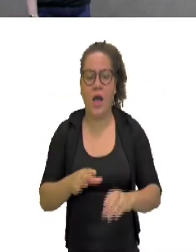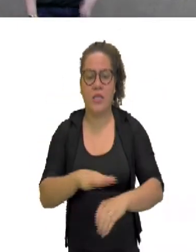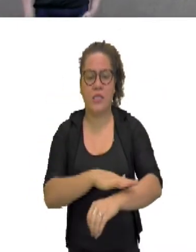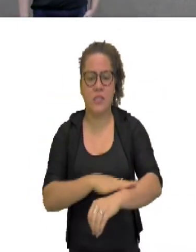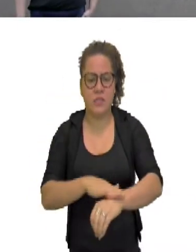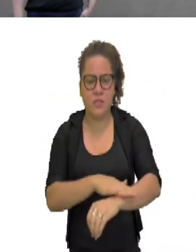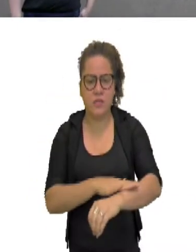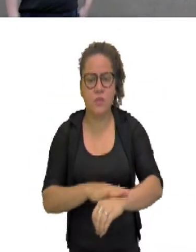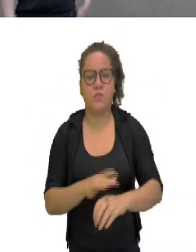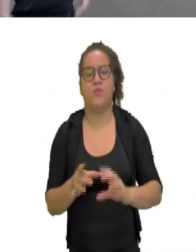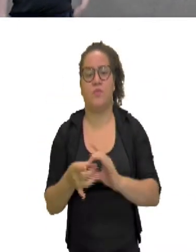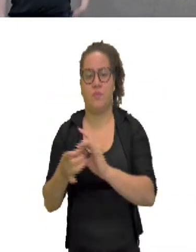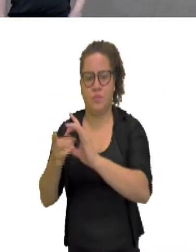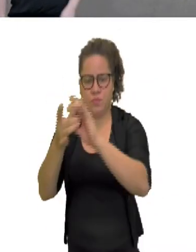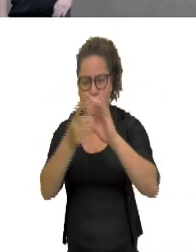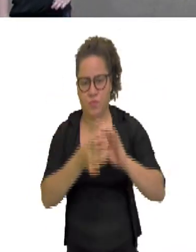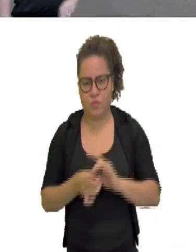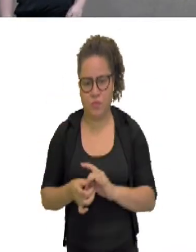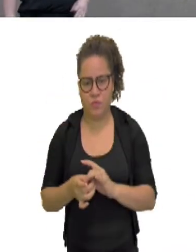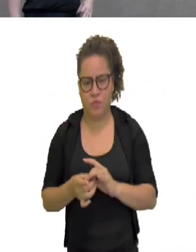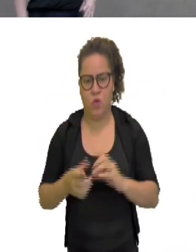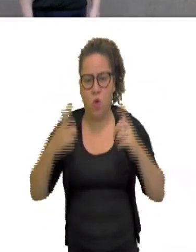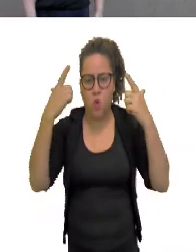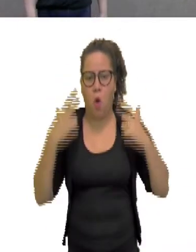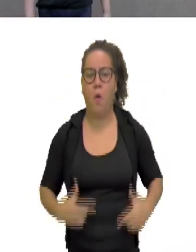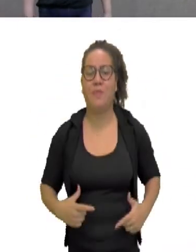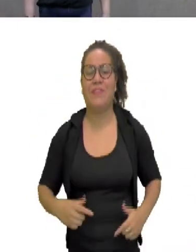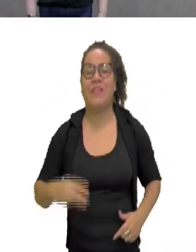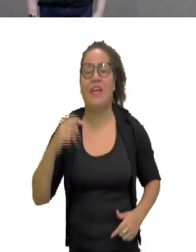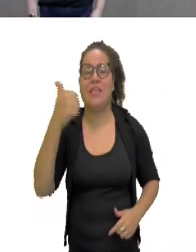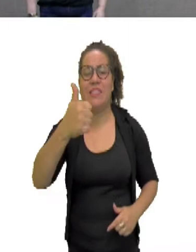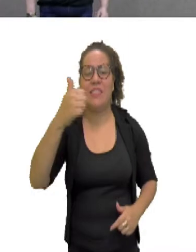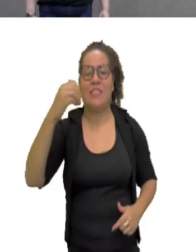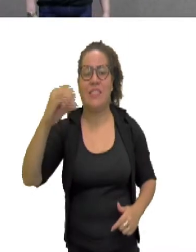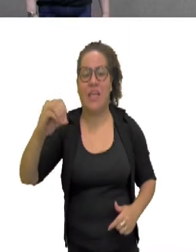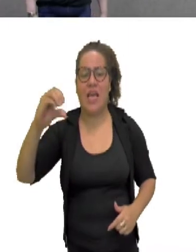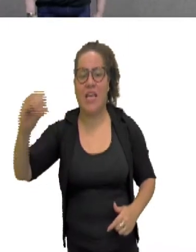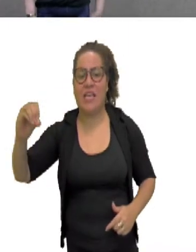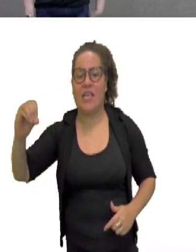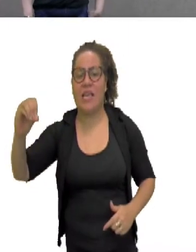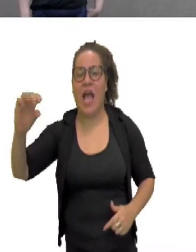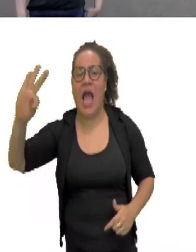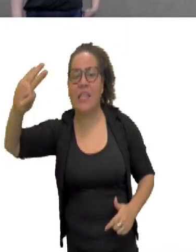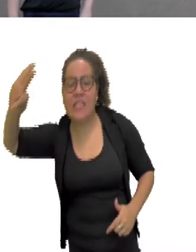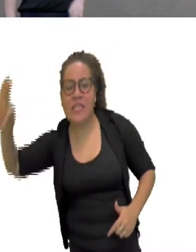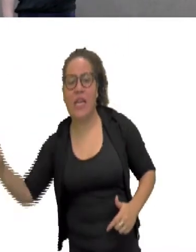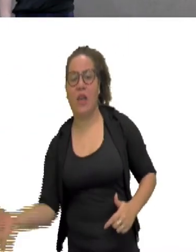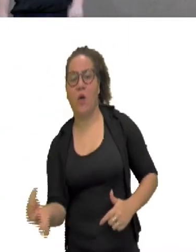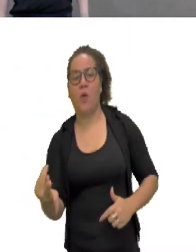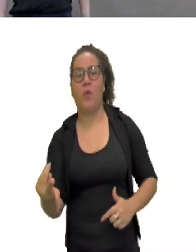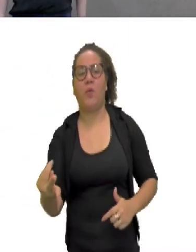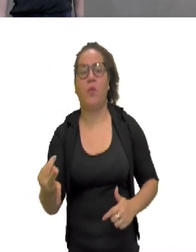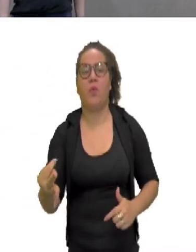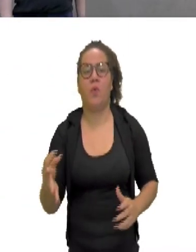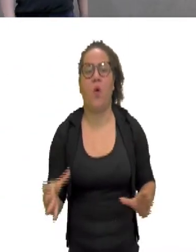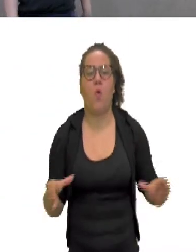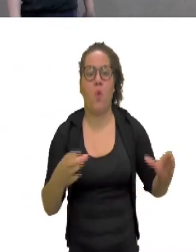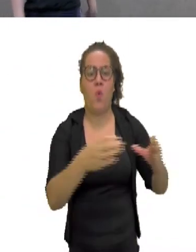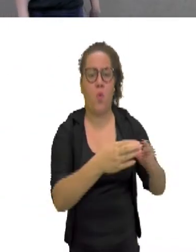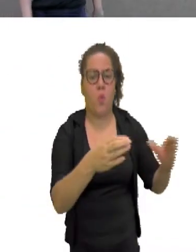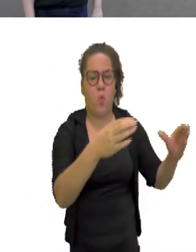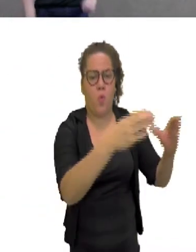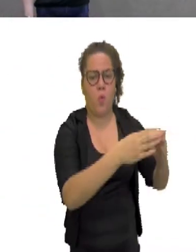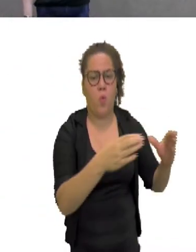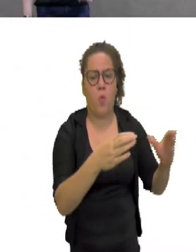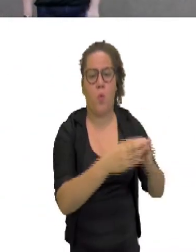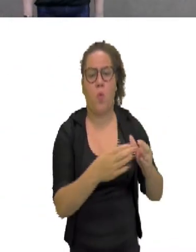corpo, são encontrados cerca de 100 trilhões de células e estas estão agrupadas em 4 tipos básicos